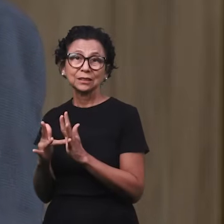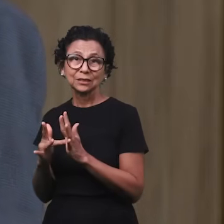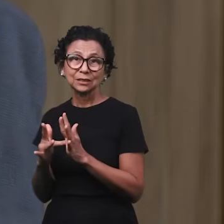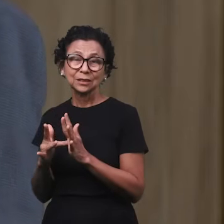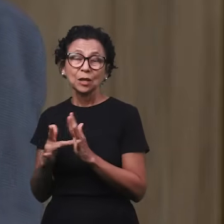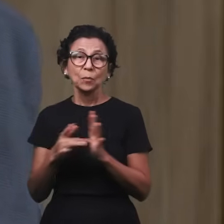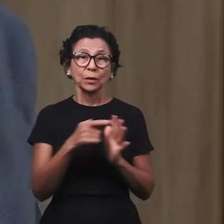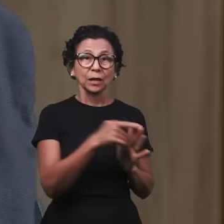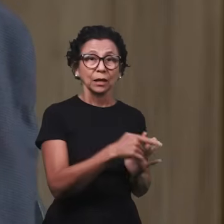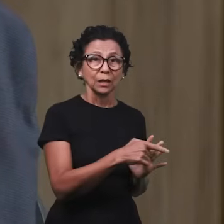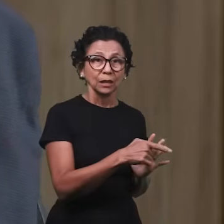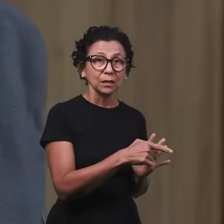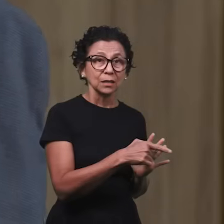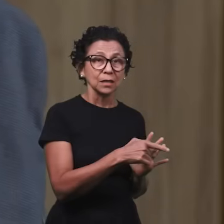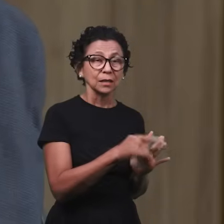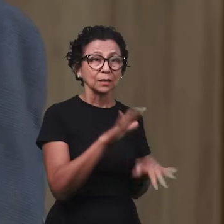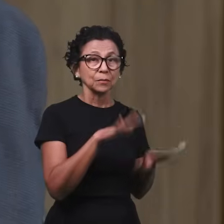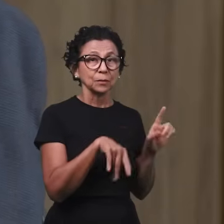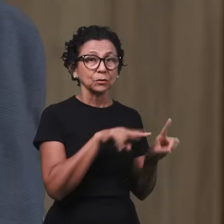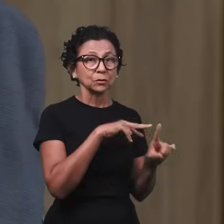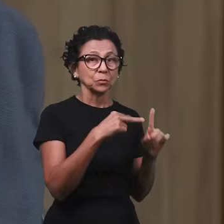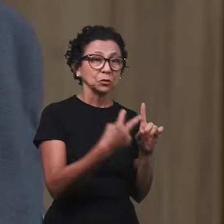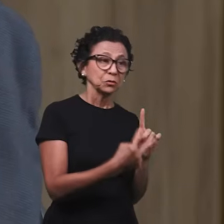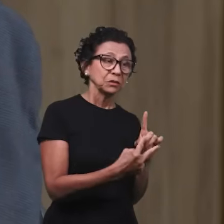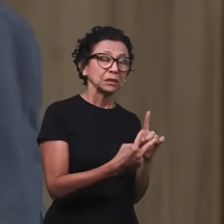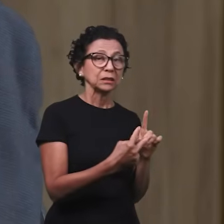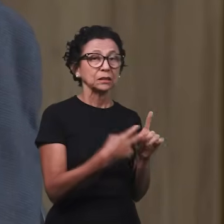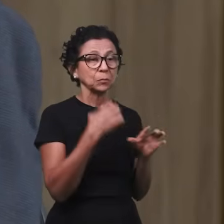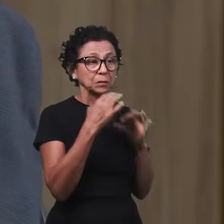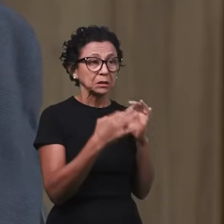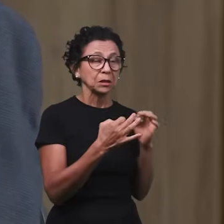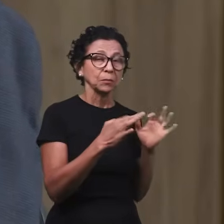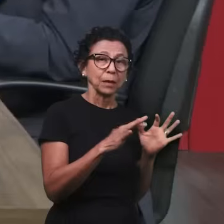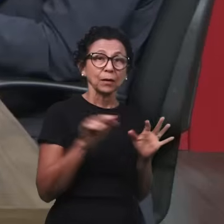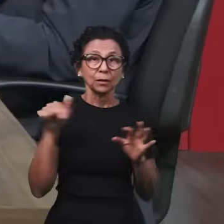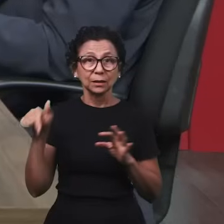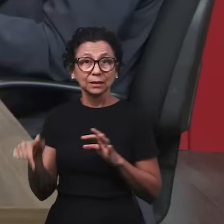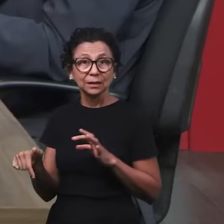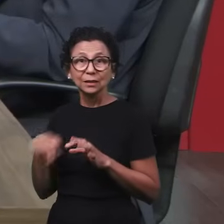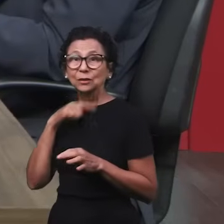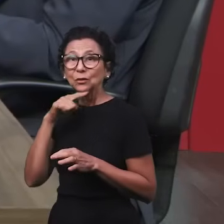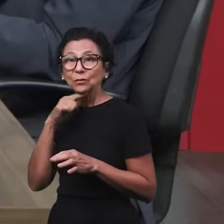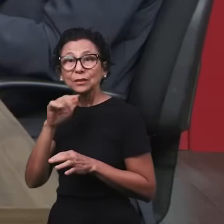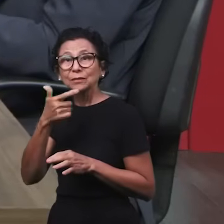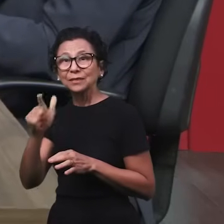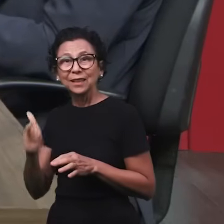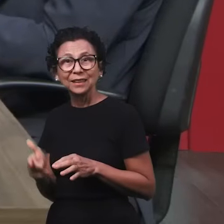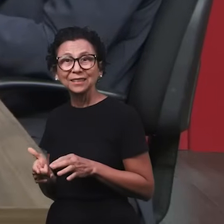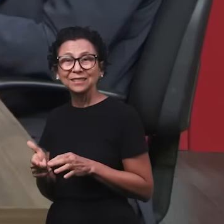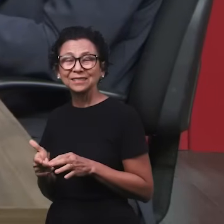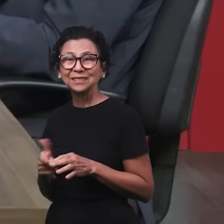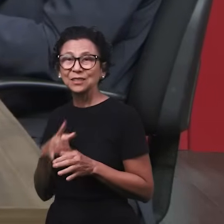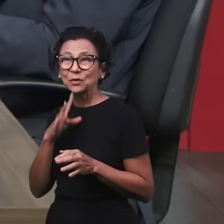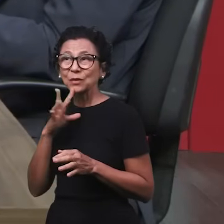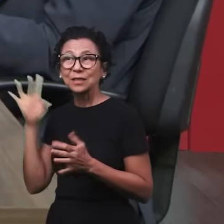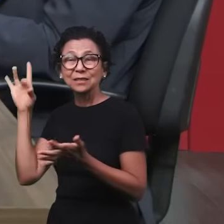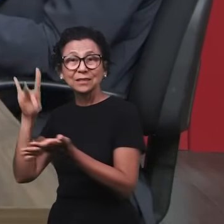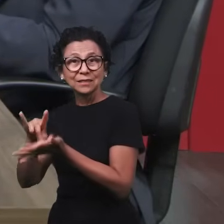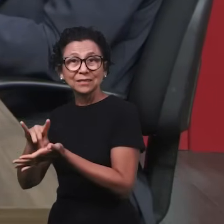absoluto. E esse é que é o grande resultado. Muito bom. Não é? Glória a Deus, louvado seja o Senhor. Tem